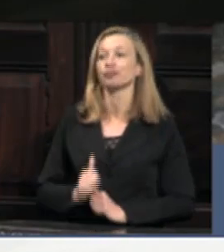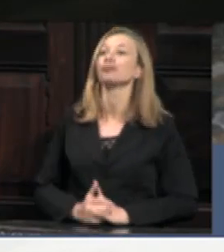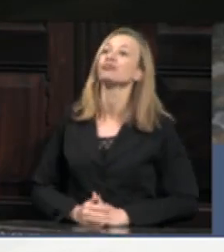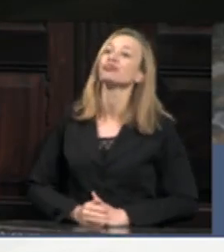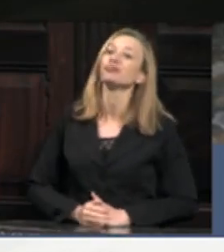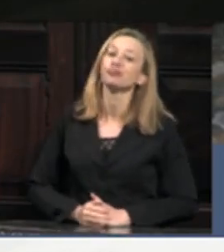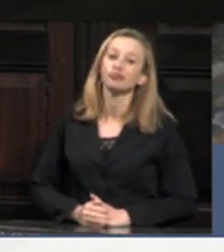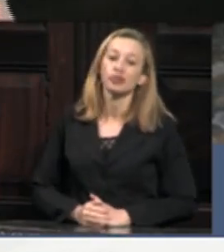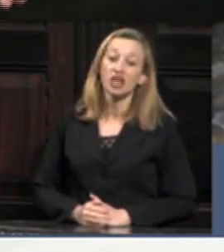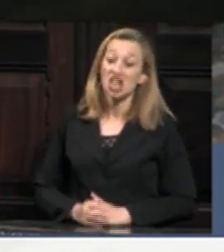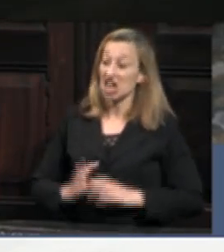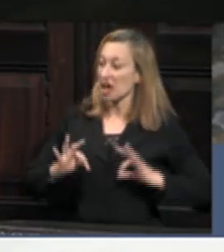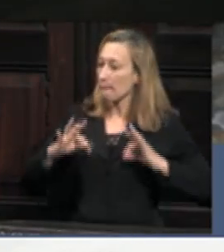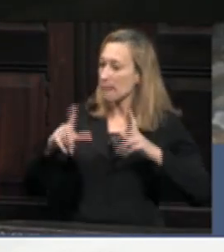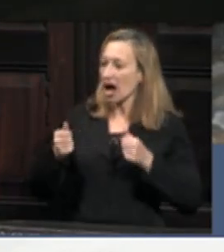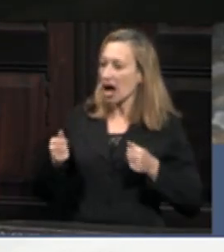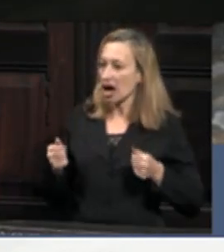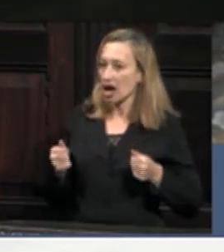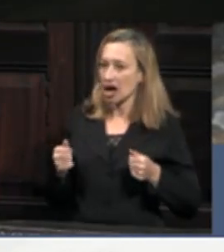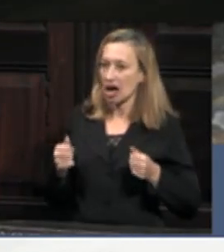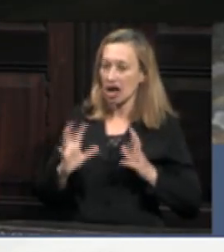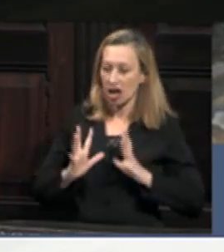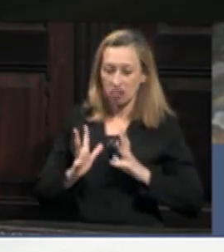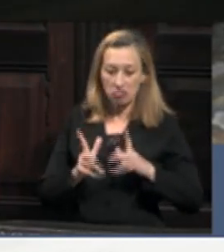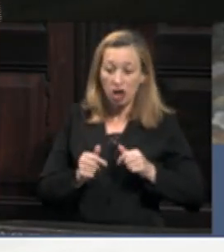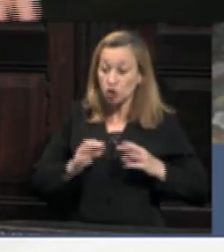fevereiro. Se limpar